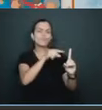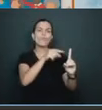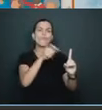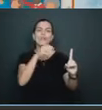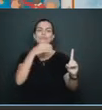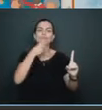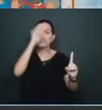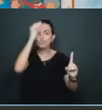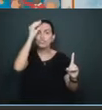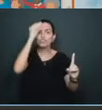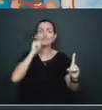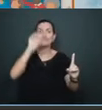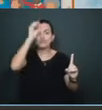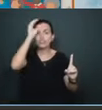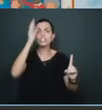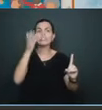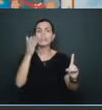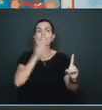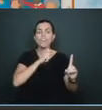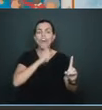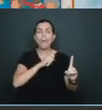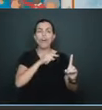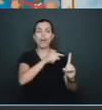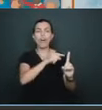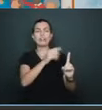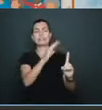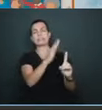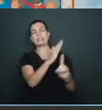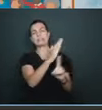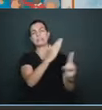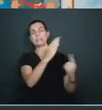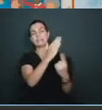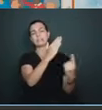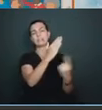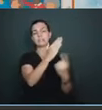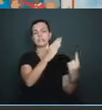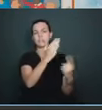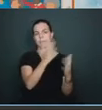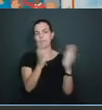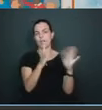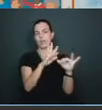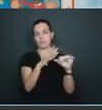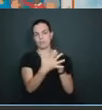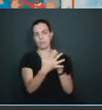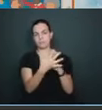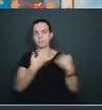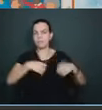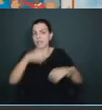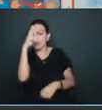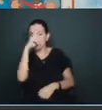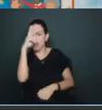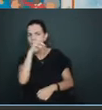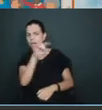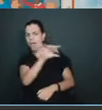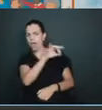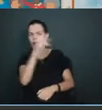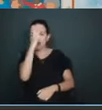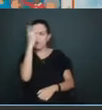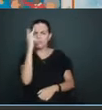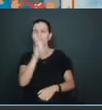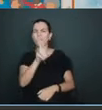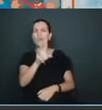que ficar um pouco mais isolado naquela época. Então, lembrar dessas pessoas, não apenas como um membro da família